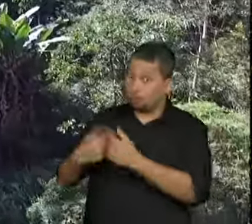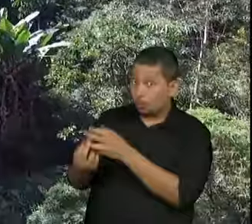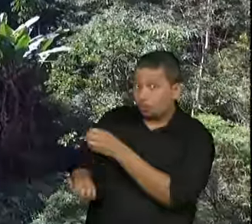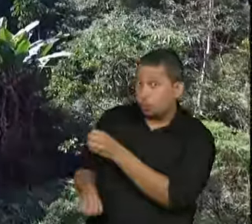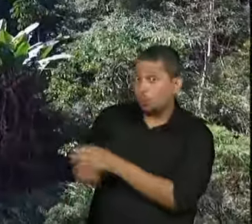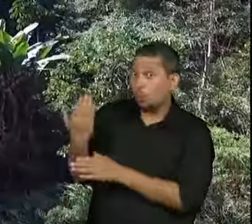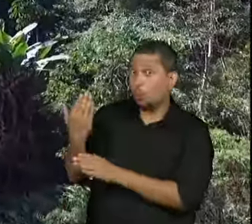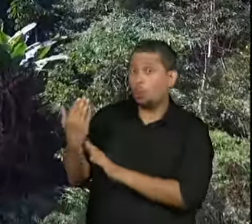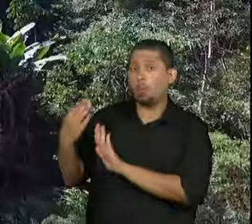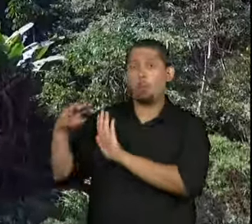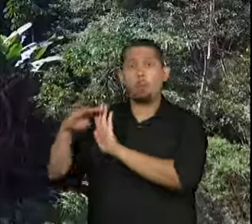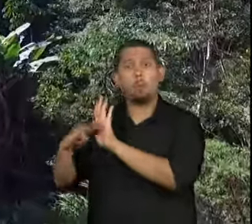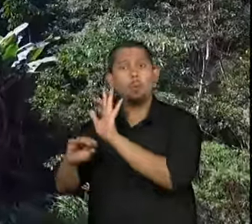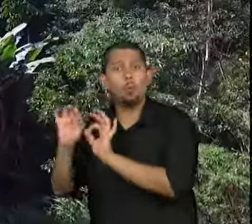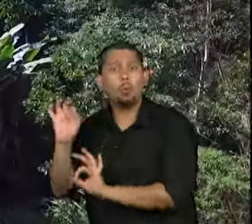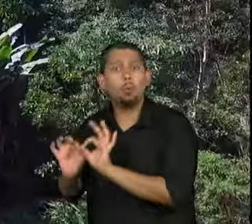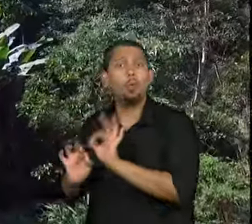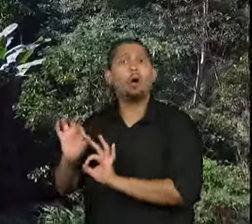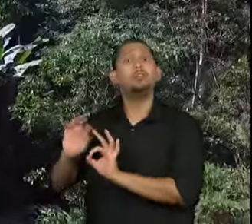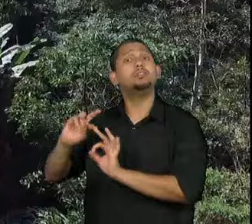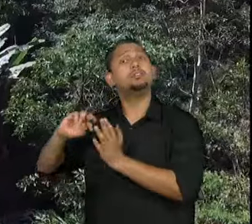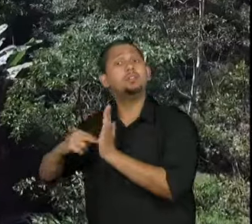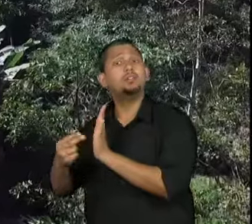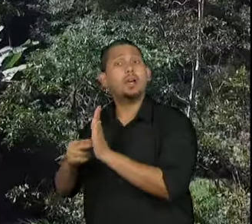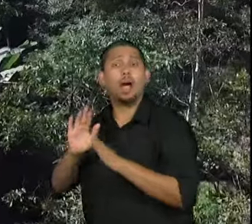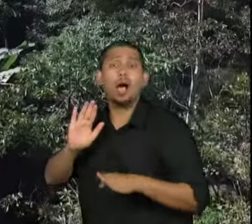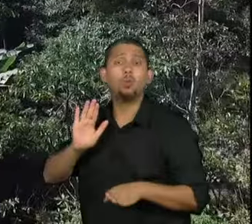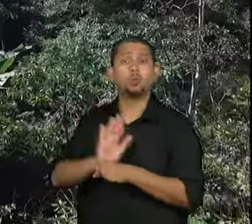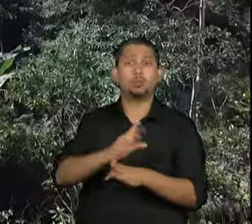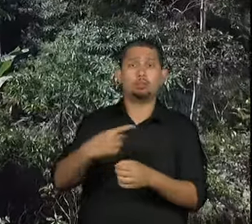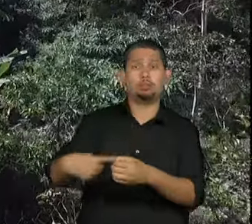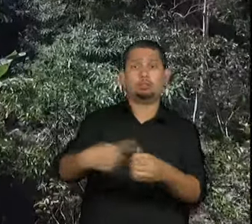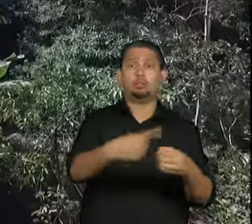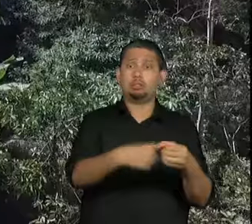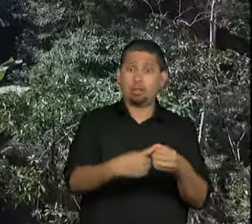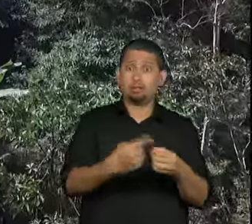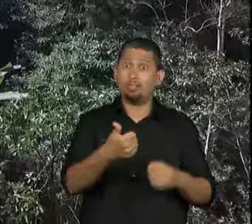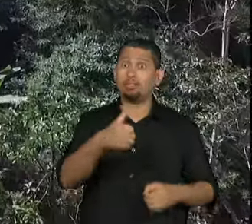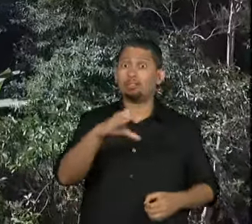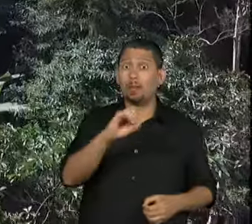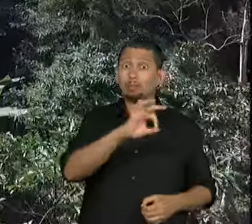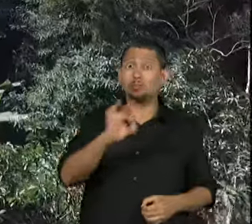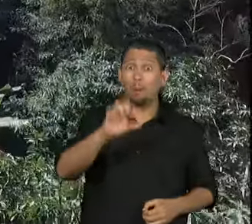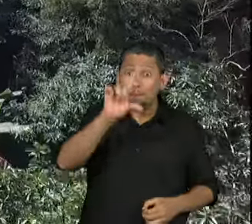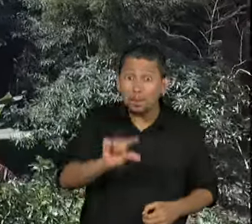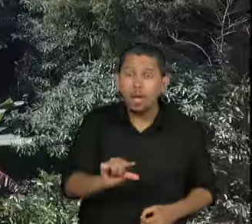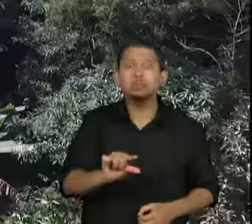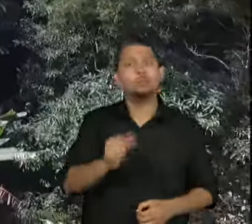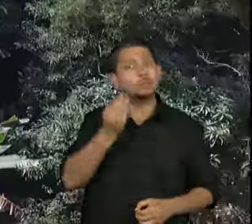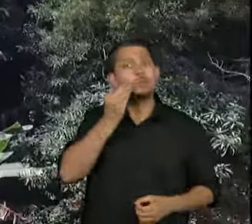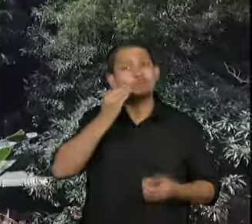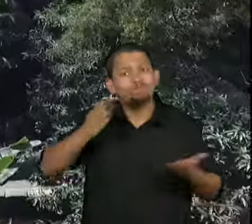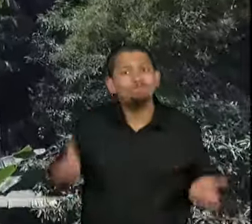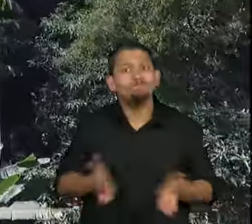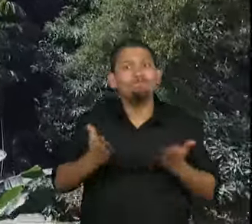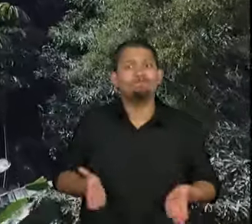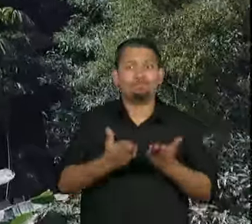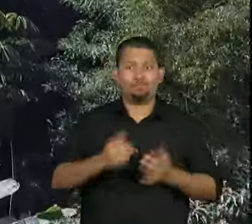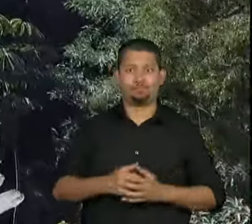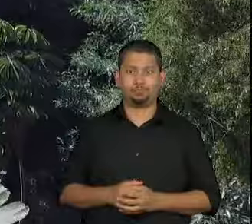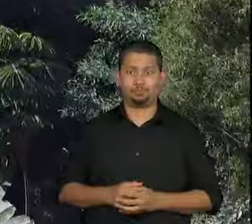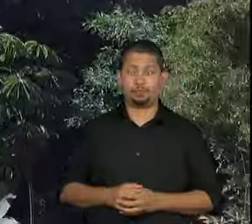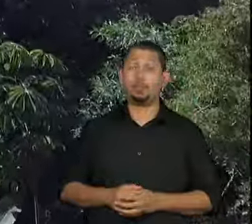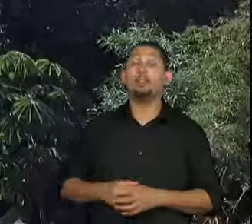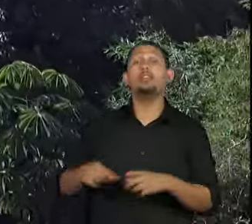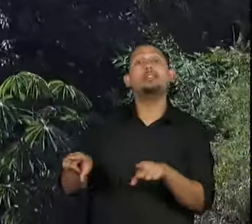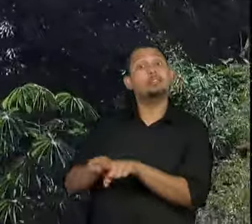trazer aqueles municípios que estão abaixo dos 10%, chegarem em 10%. O segundo bloco, aqueles municípios de 10% que vão chegar